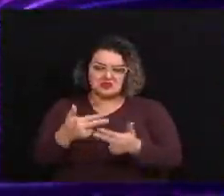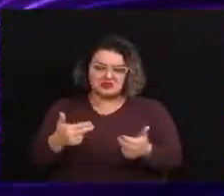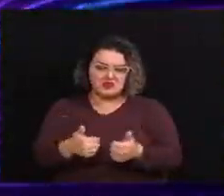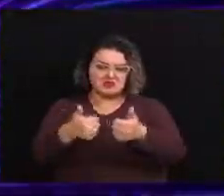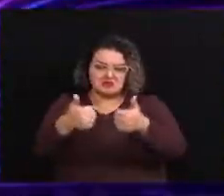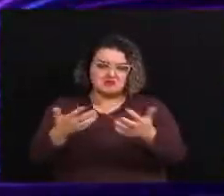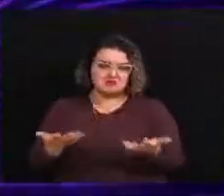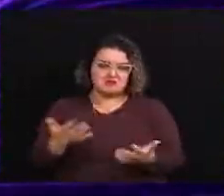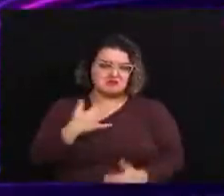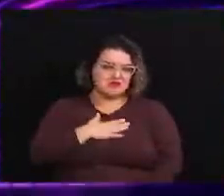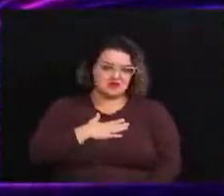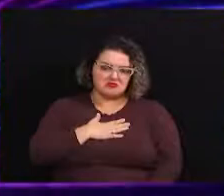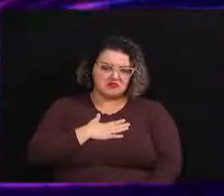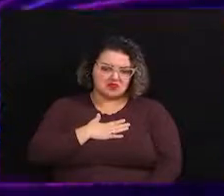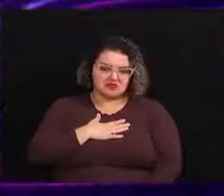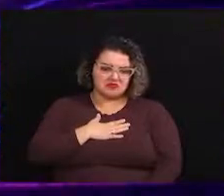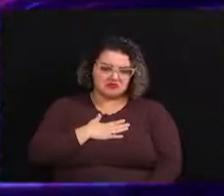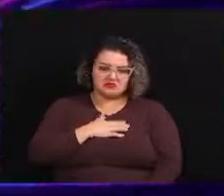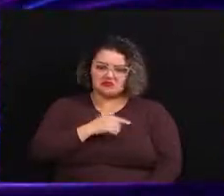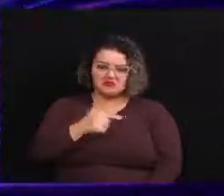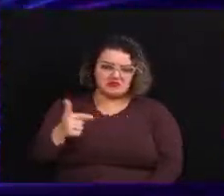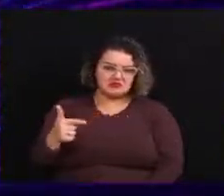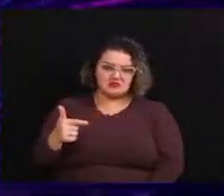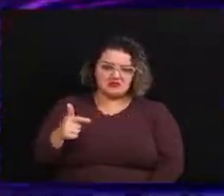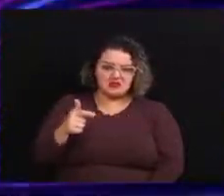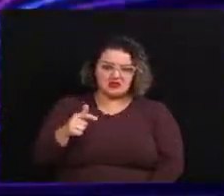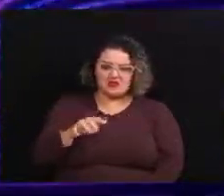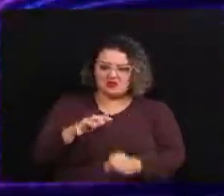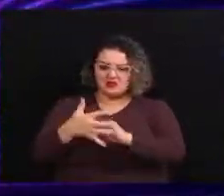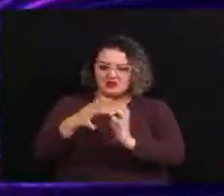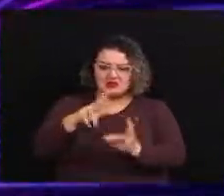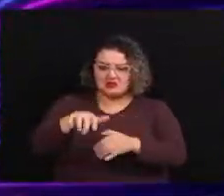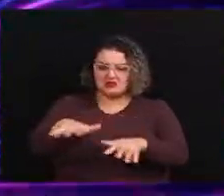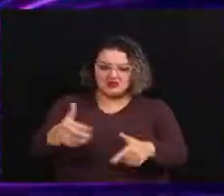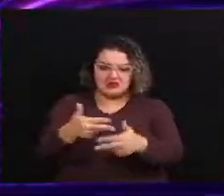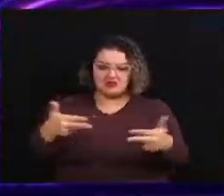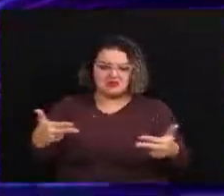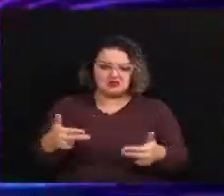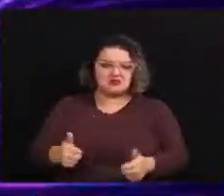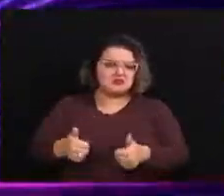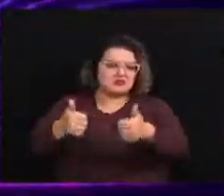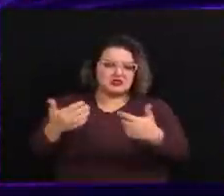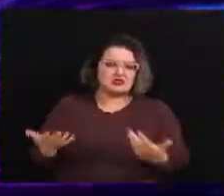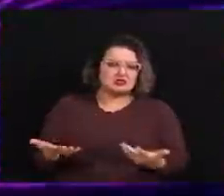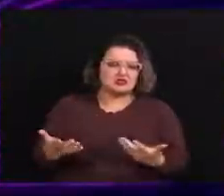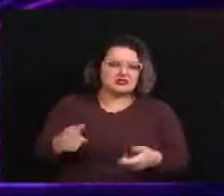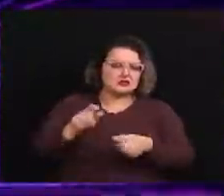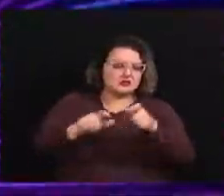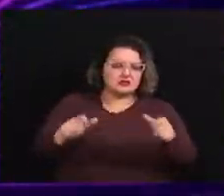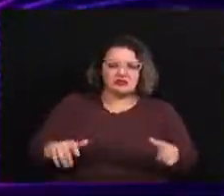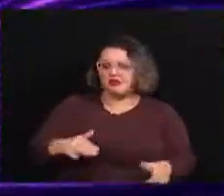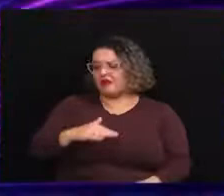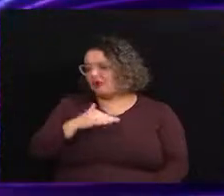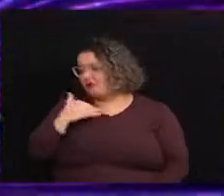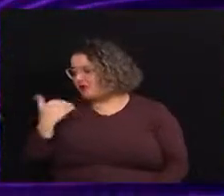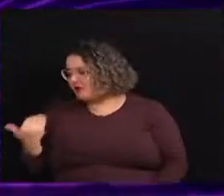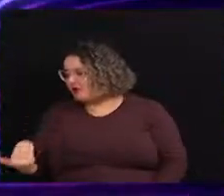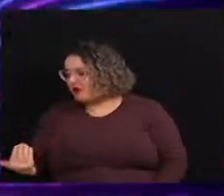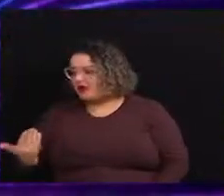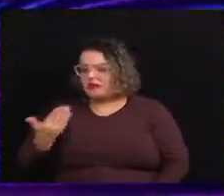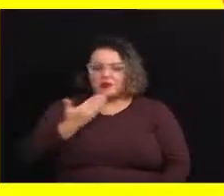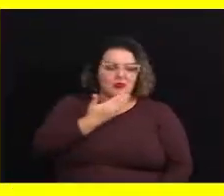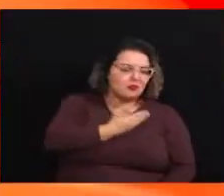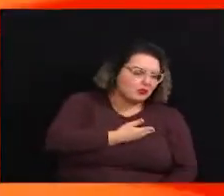na pandemia. Não tem nada positivo na pandemia. As pessoas perderam familiares, as pessoas perderam amigos, as pessoas perderam a sua